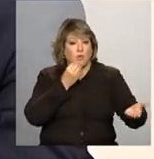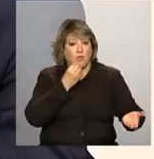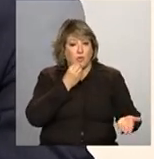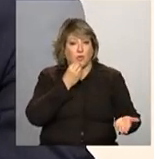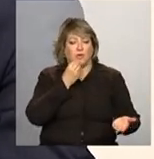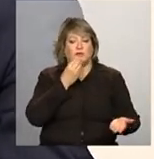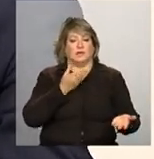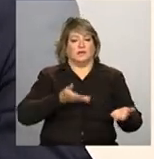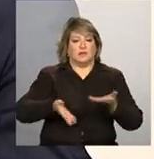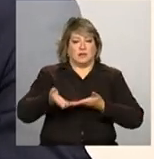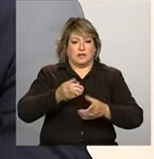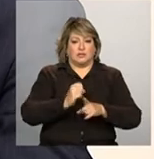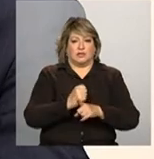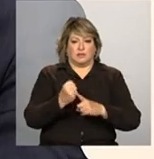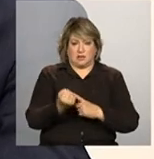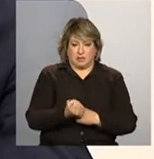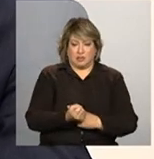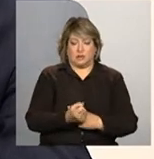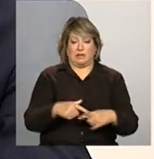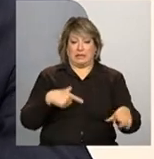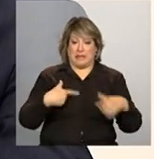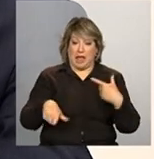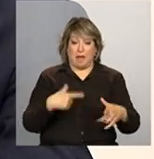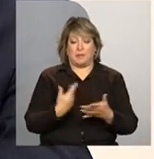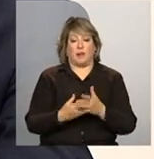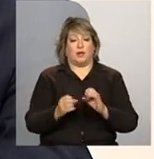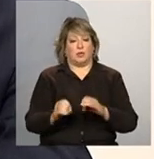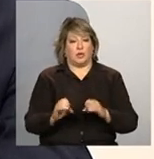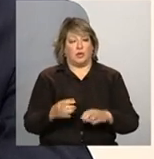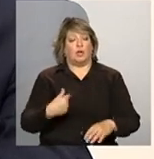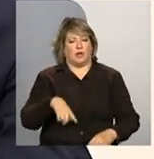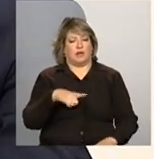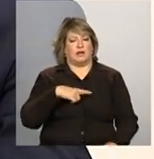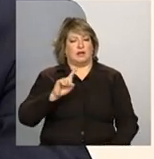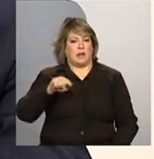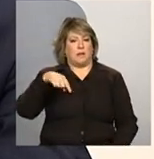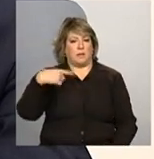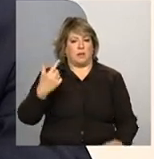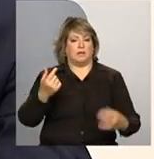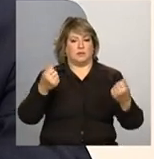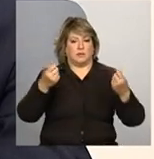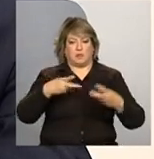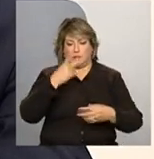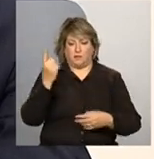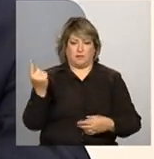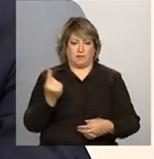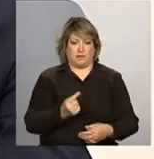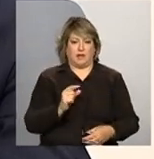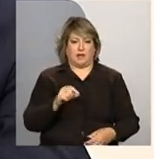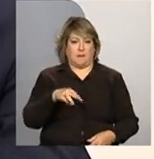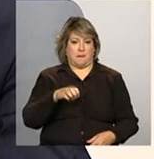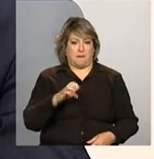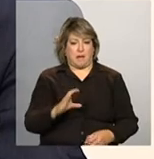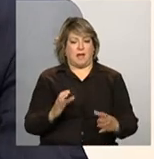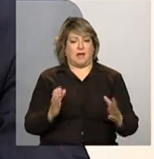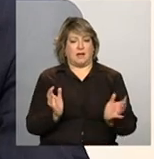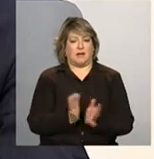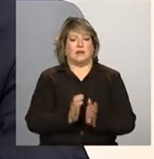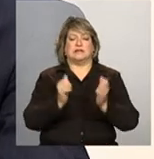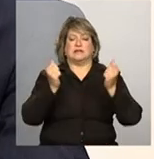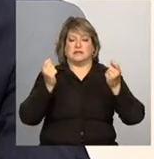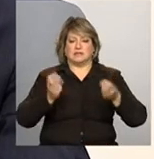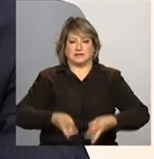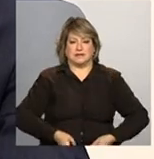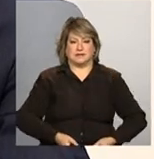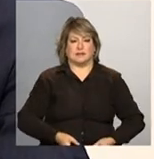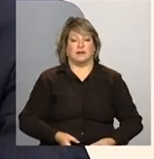os serviços sociais. Né? Trabalho, educação, acho que a gente vai ter no próximo bloco o pessoal do Ministério da Educação e aí eles vão poder falar com mais precisão,